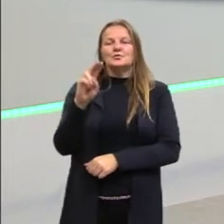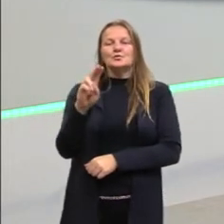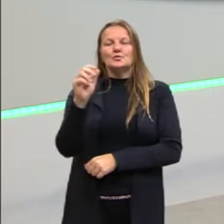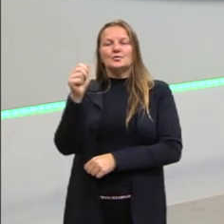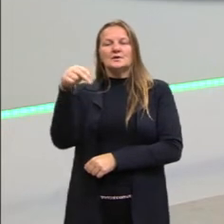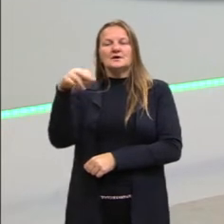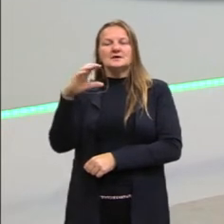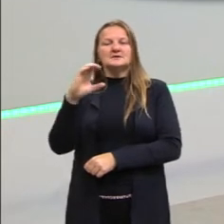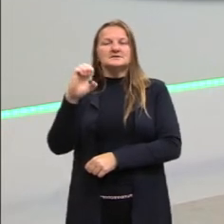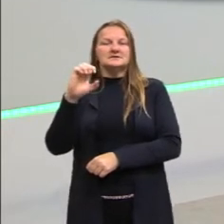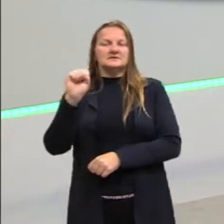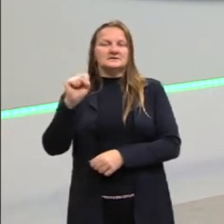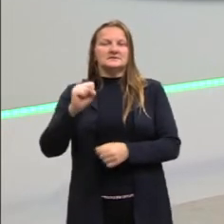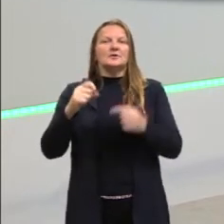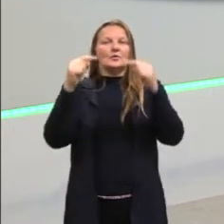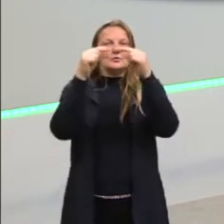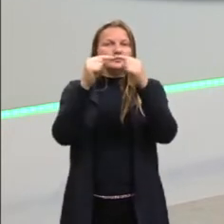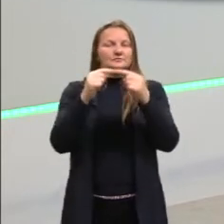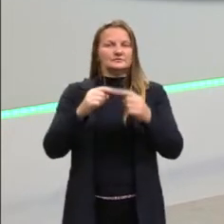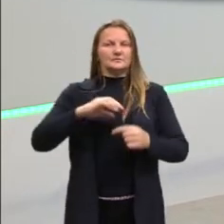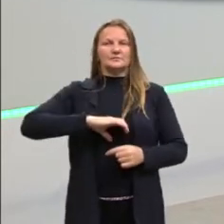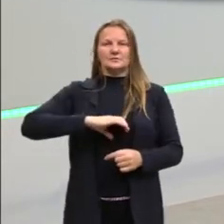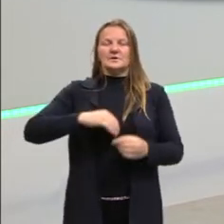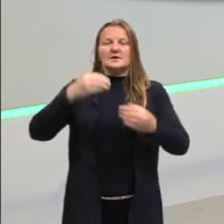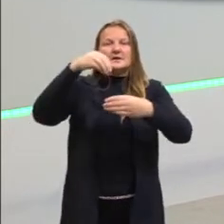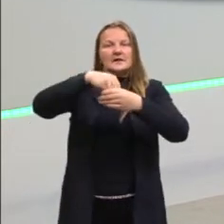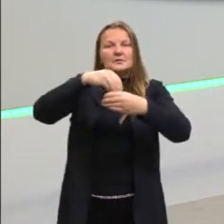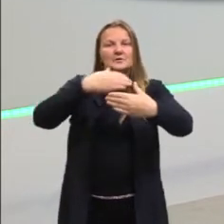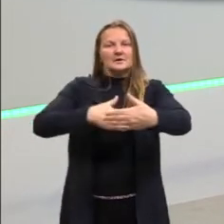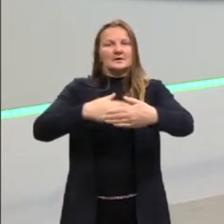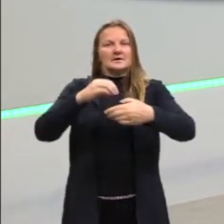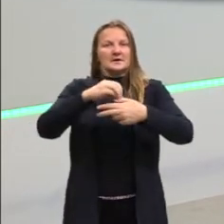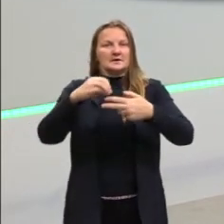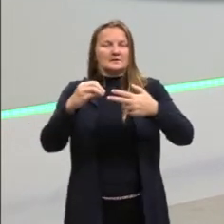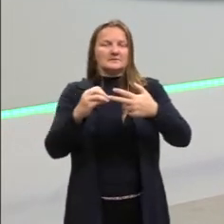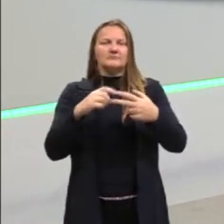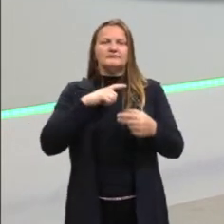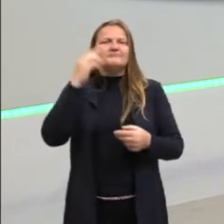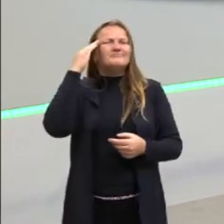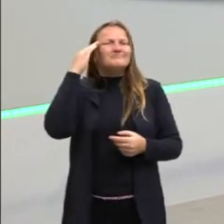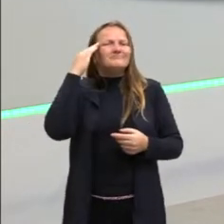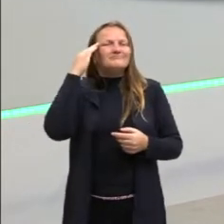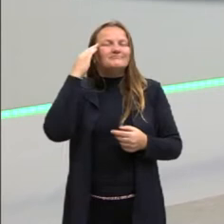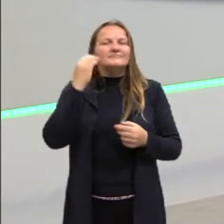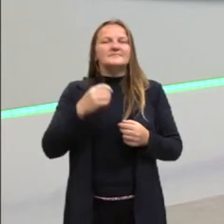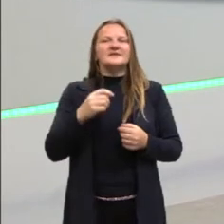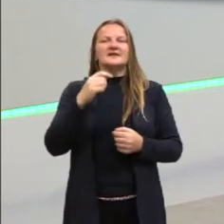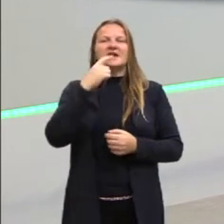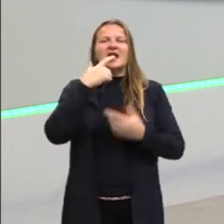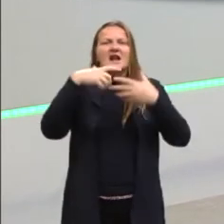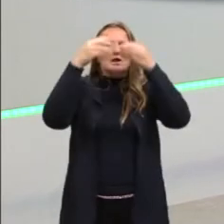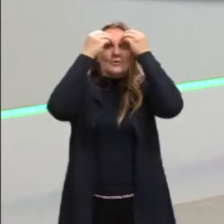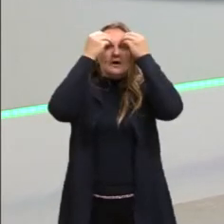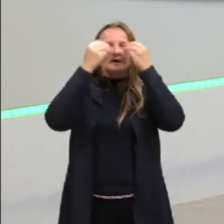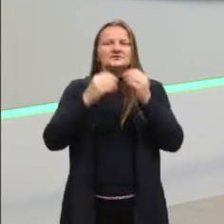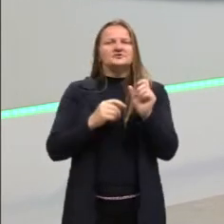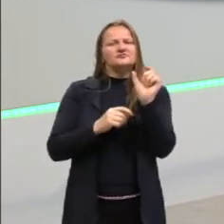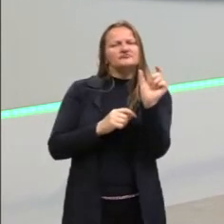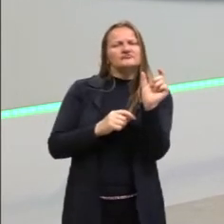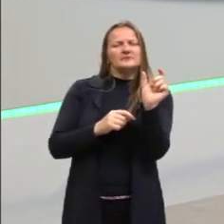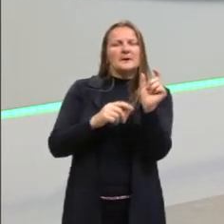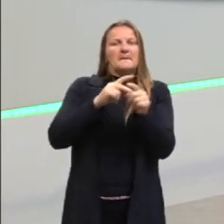dos objetivos da prova de língua portuguesa no Enem é que vocês consigam entender, por exemplo, quando uma linguagem é mais padrão ou